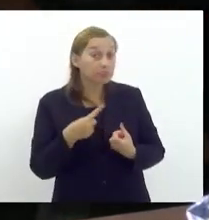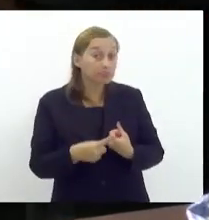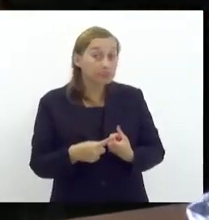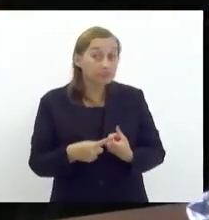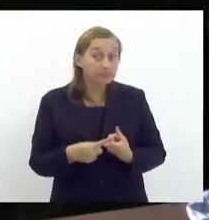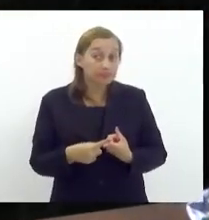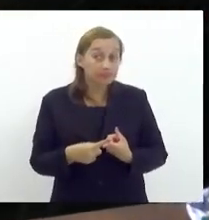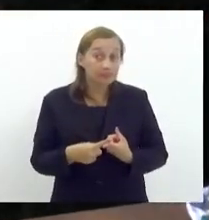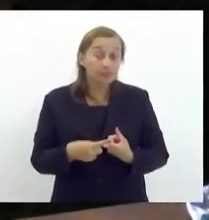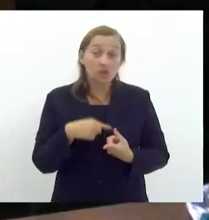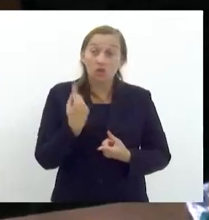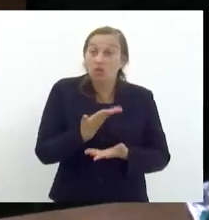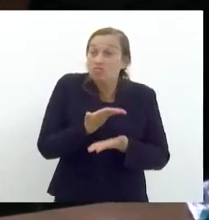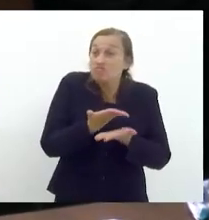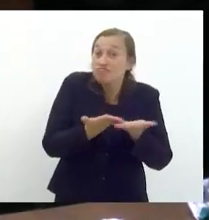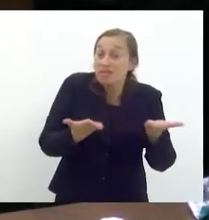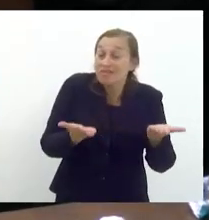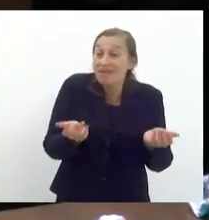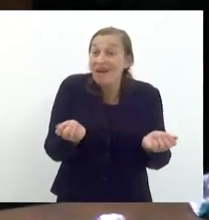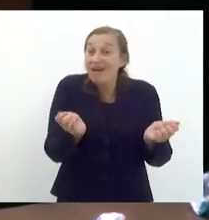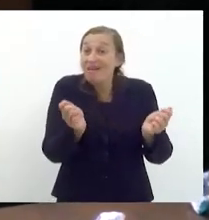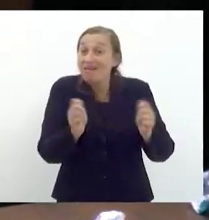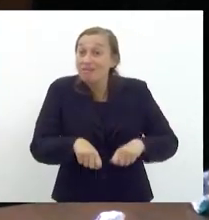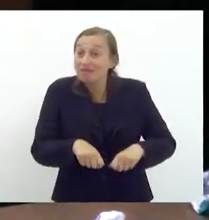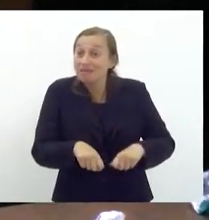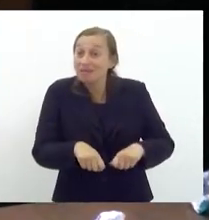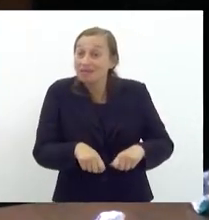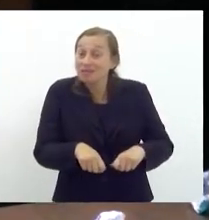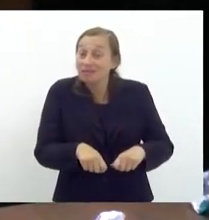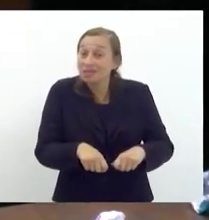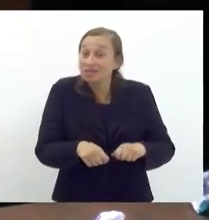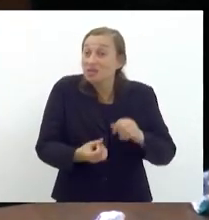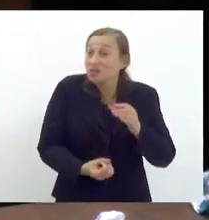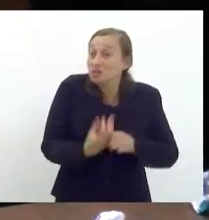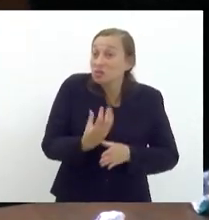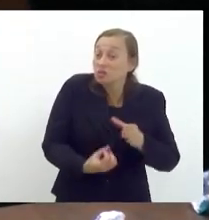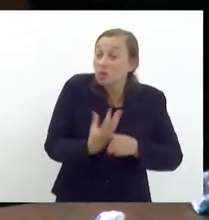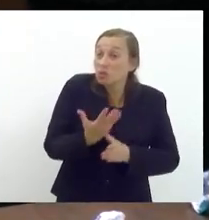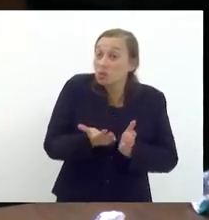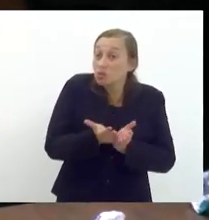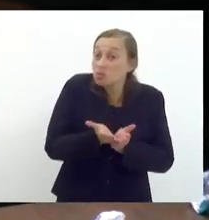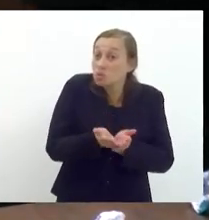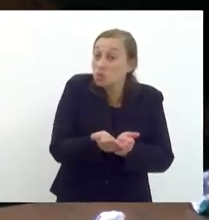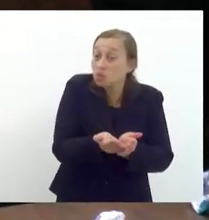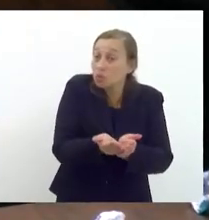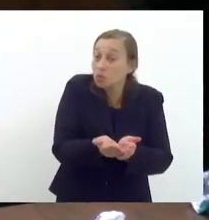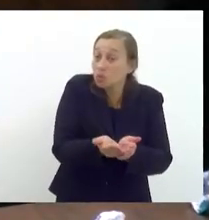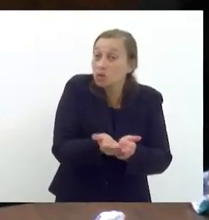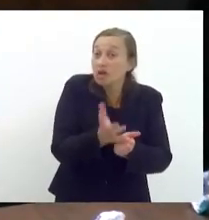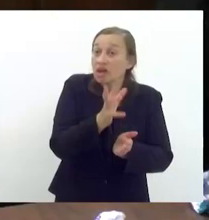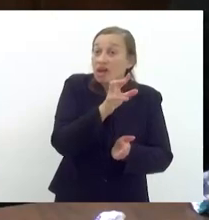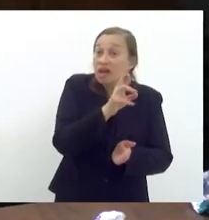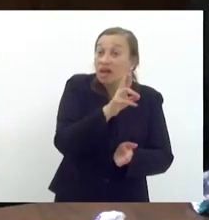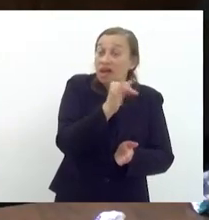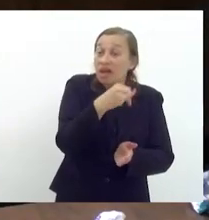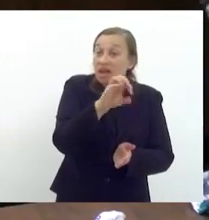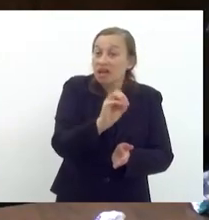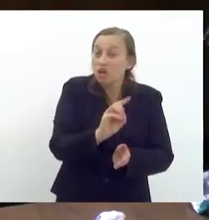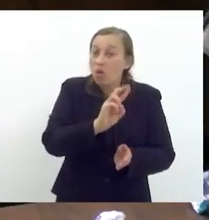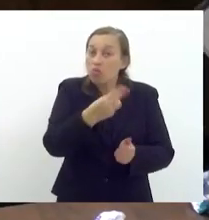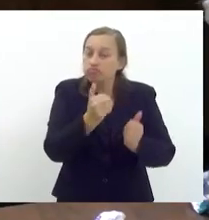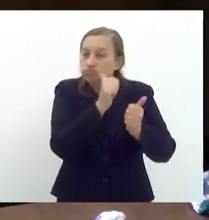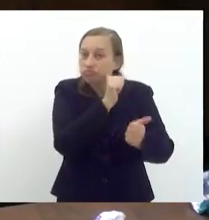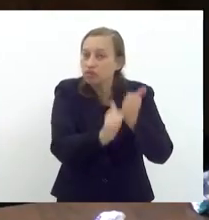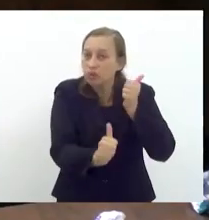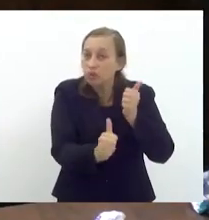nós perdemos a capacidade de produzir embarcações de Recreio ou de esporte